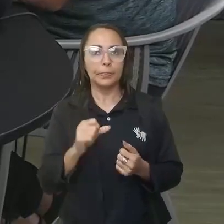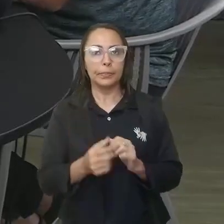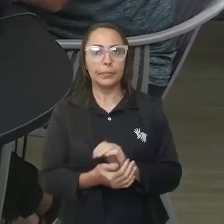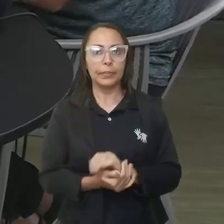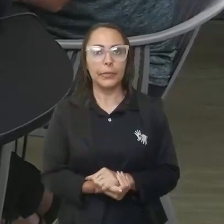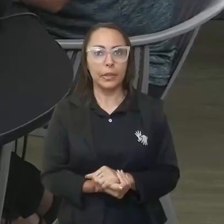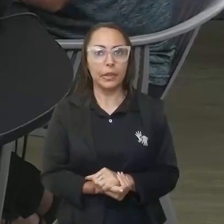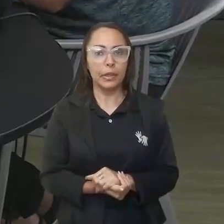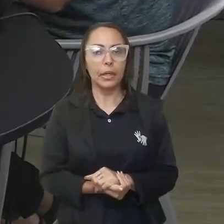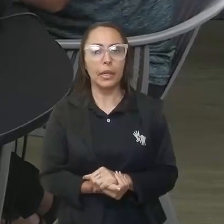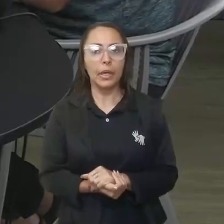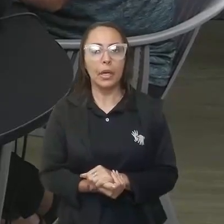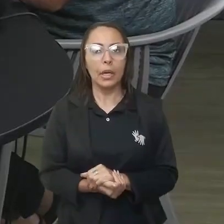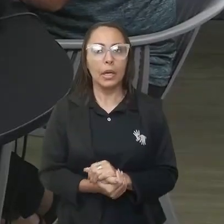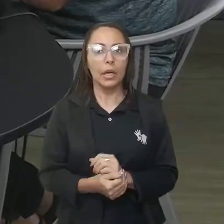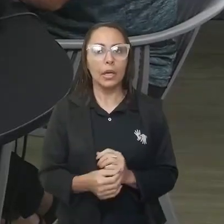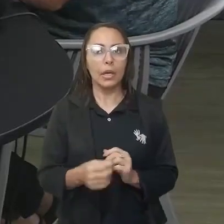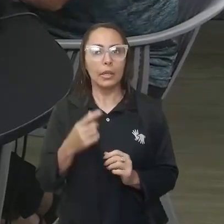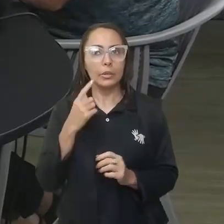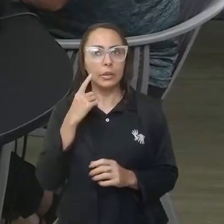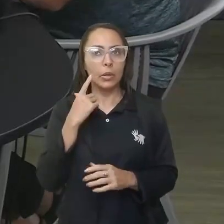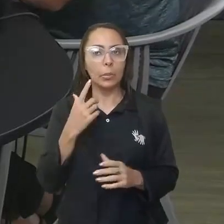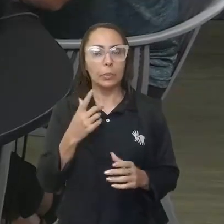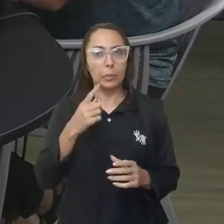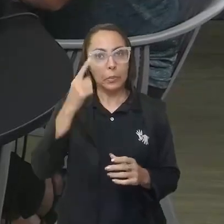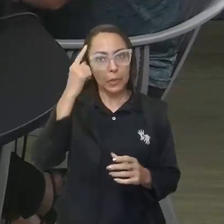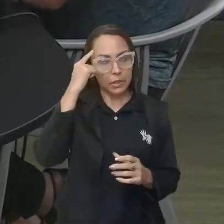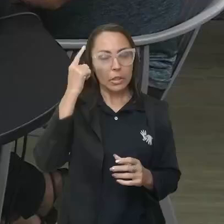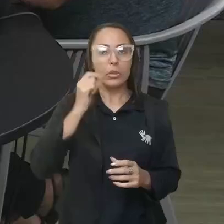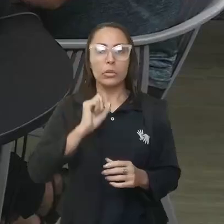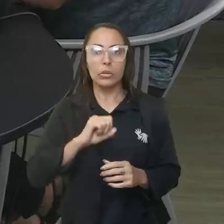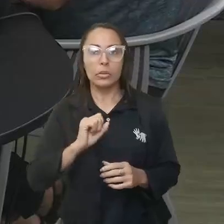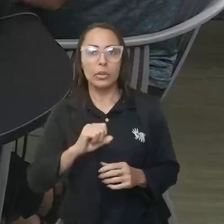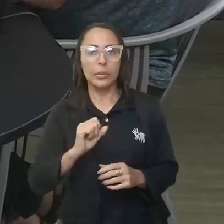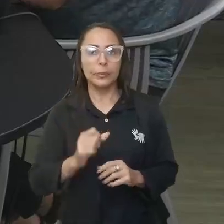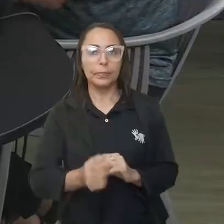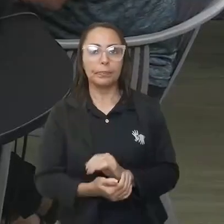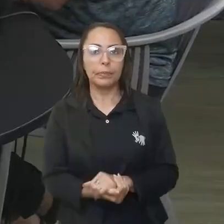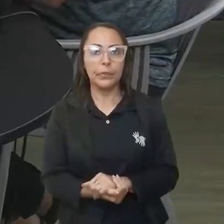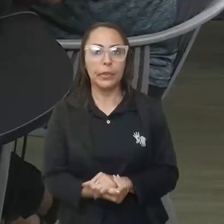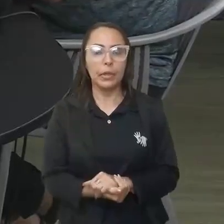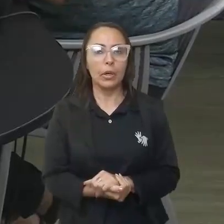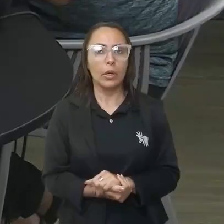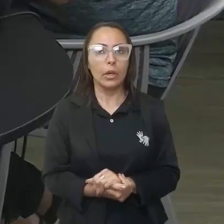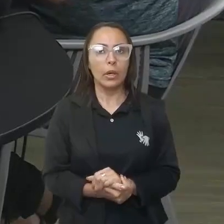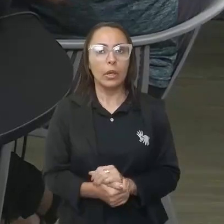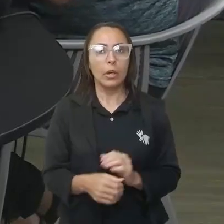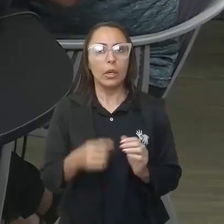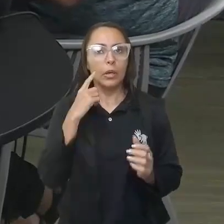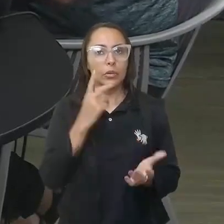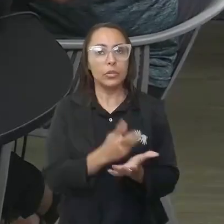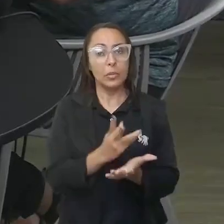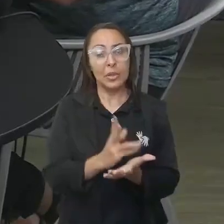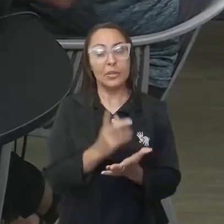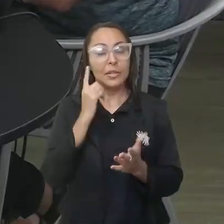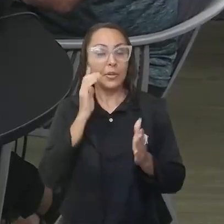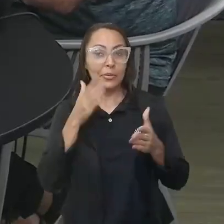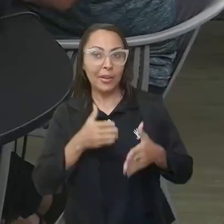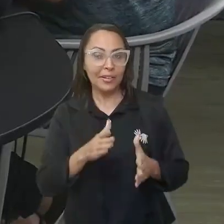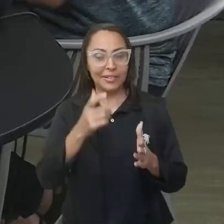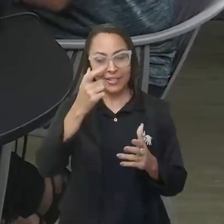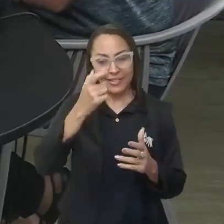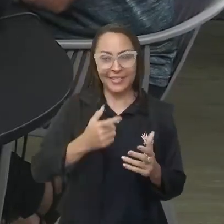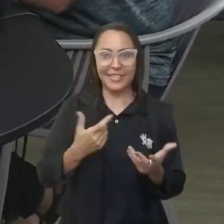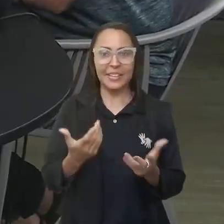aqui não prega, não serve, não pega. Eu fiquei pensando, o que síndrome da Gabriela. Eu sou sempre assim, eu nasci assim, não existe.